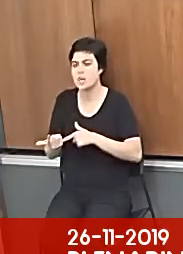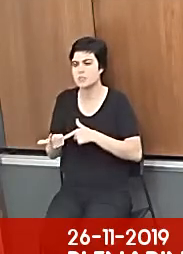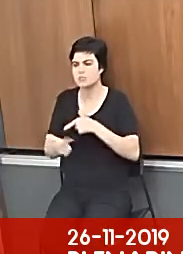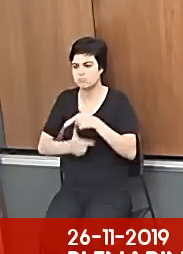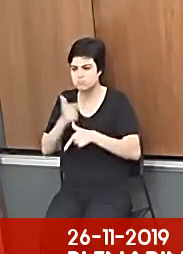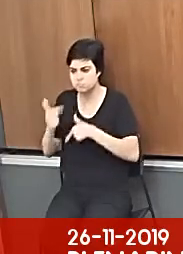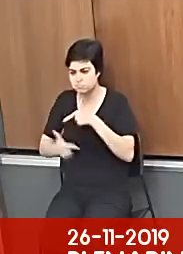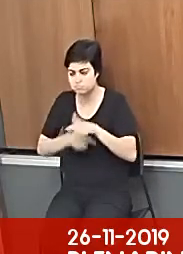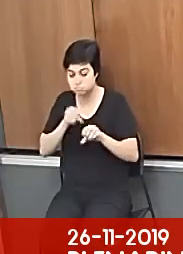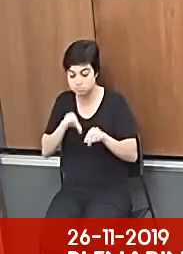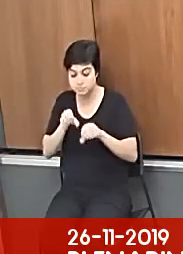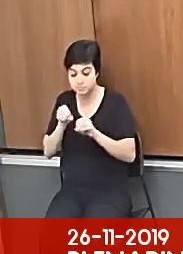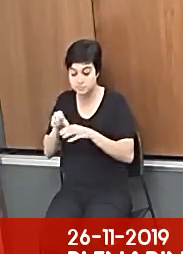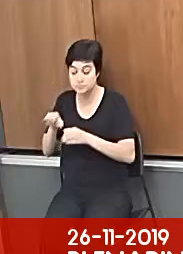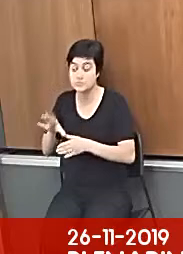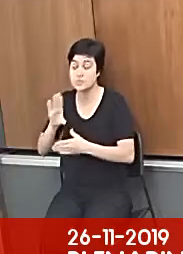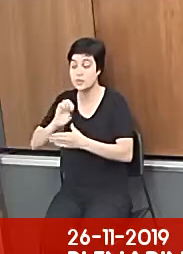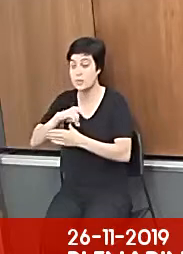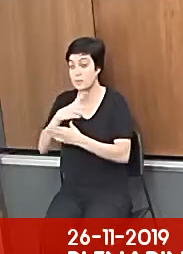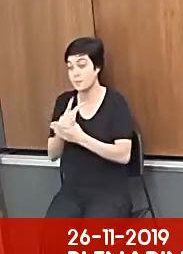promovendo a educação bilíngue como